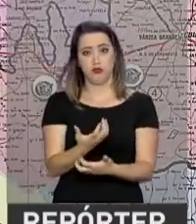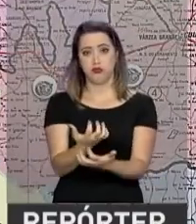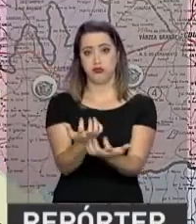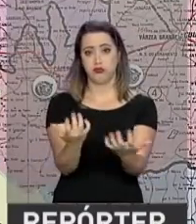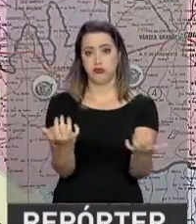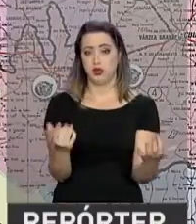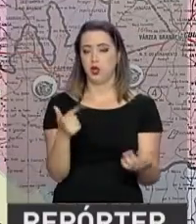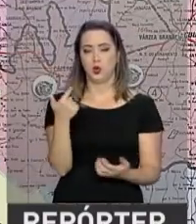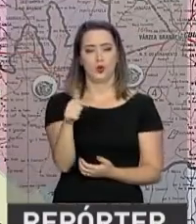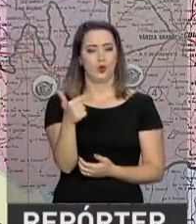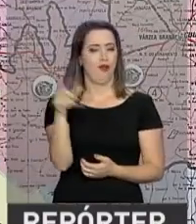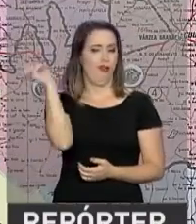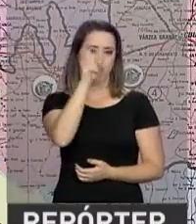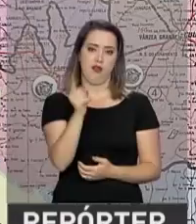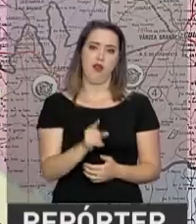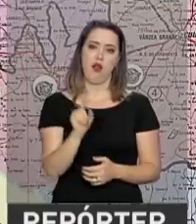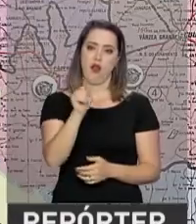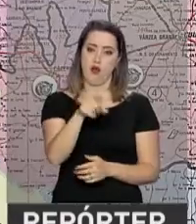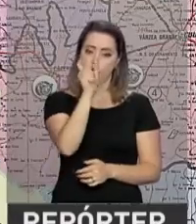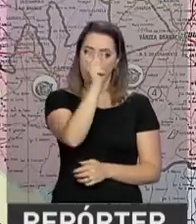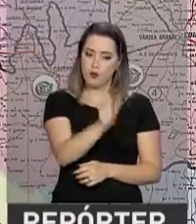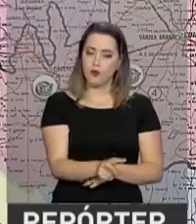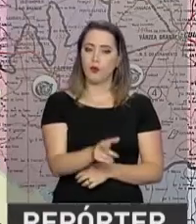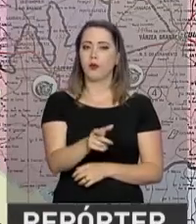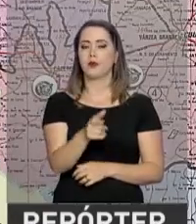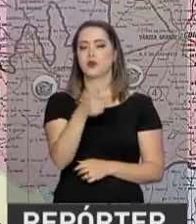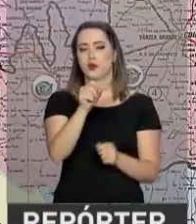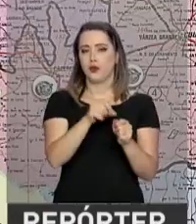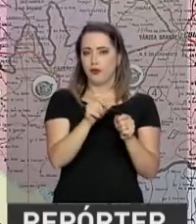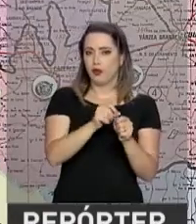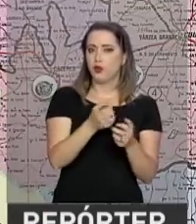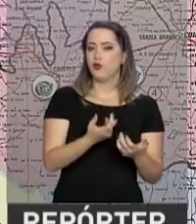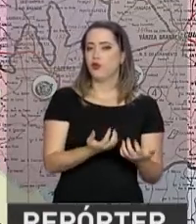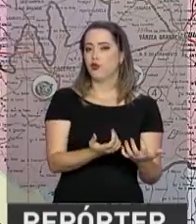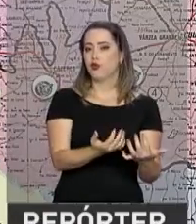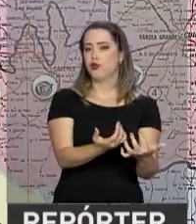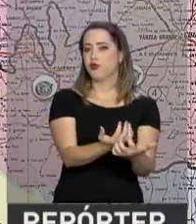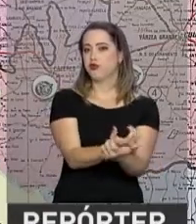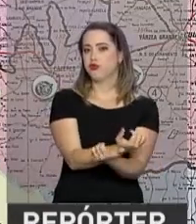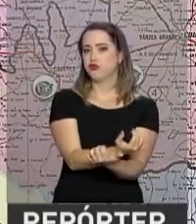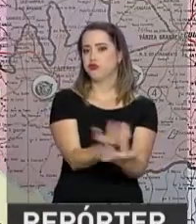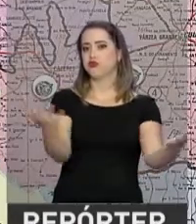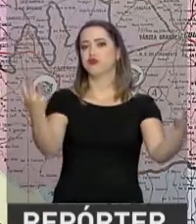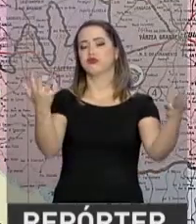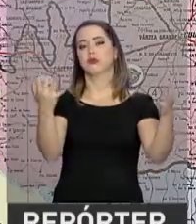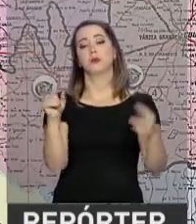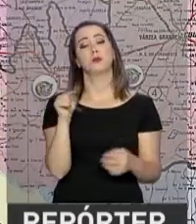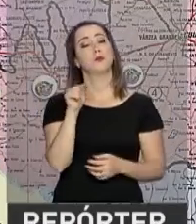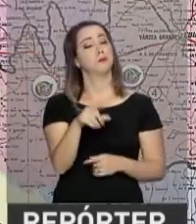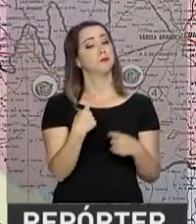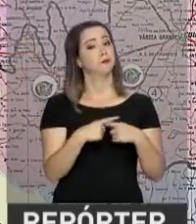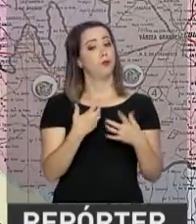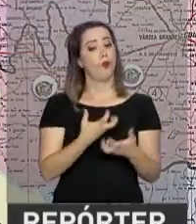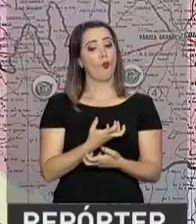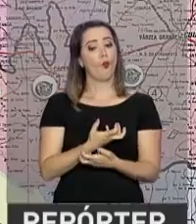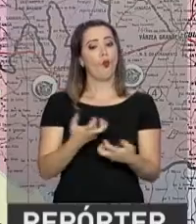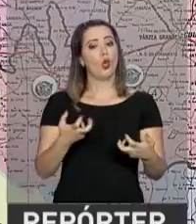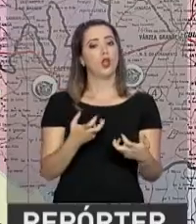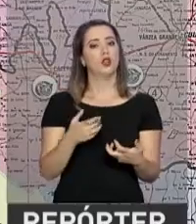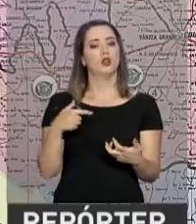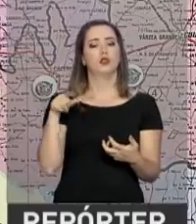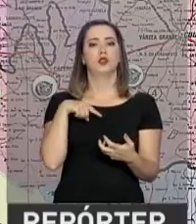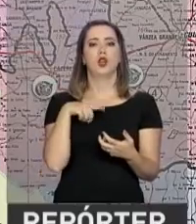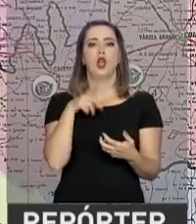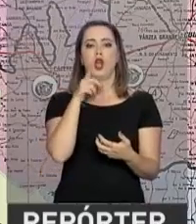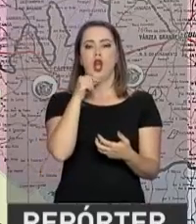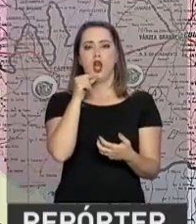foi origem antrópica né foi o homem que causou aquele incêndio e ele foi devido às condições de seca de baixa umidade relativa